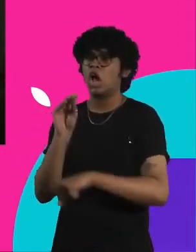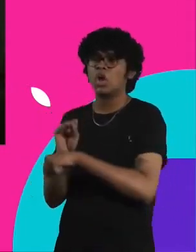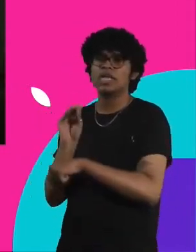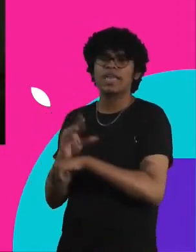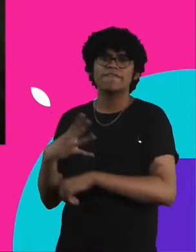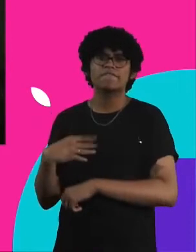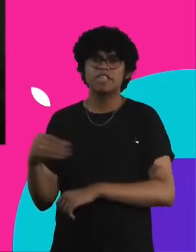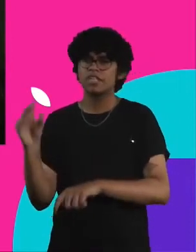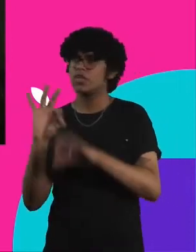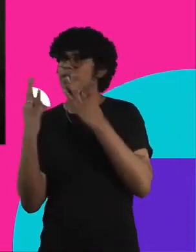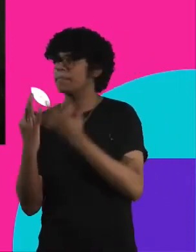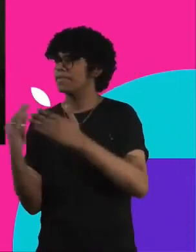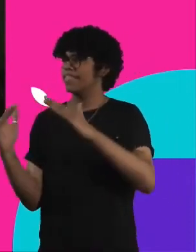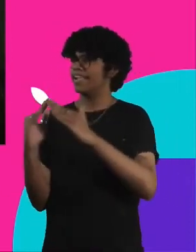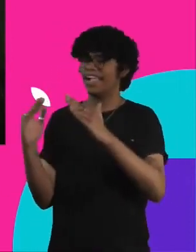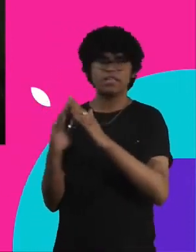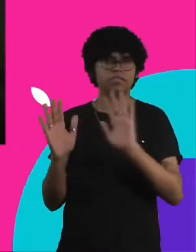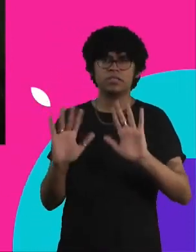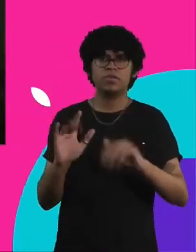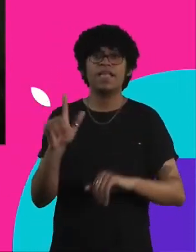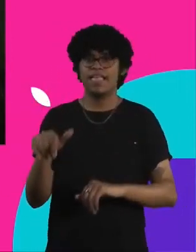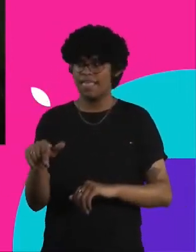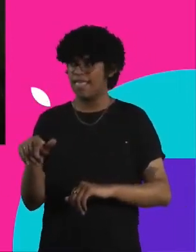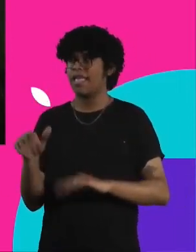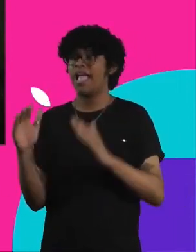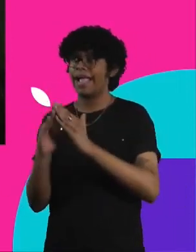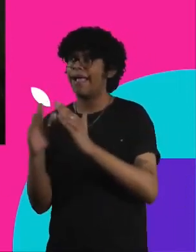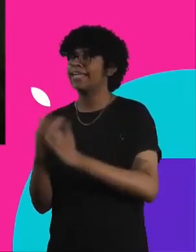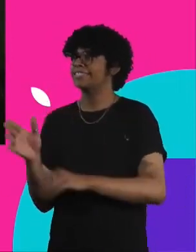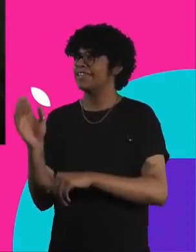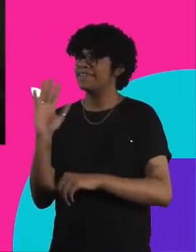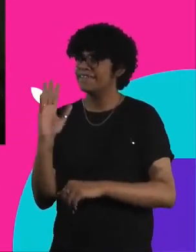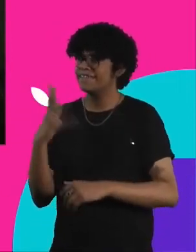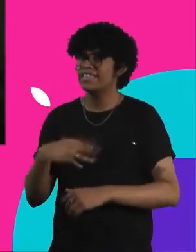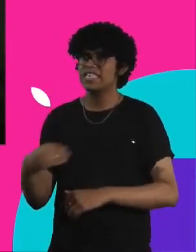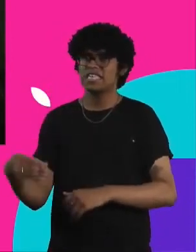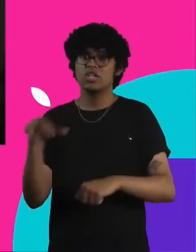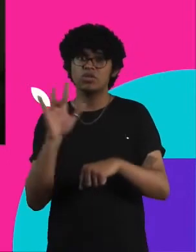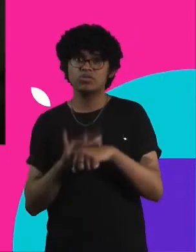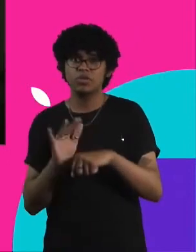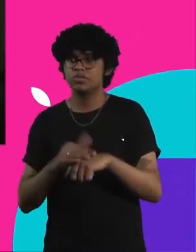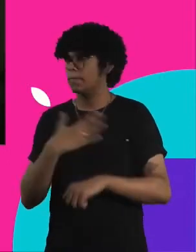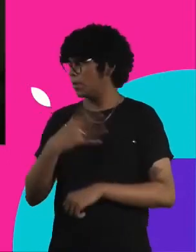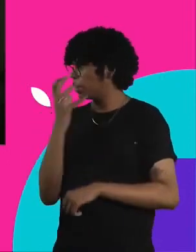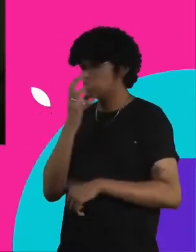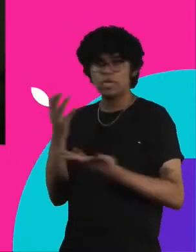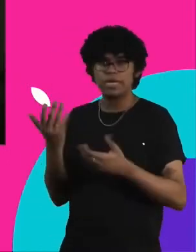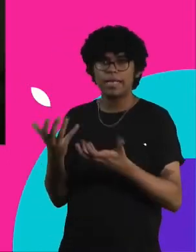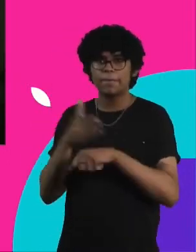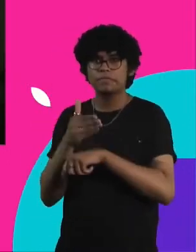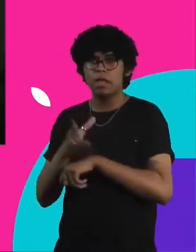com a família, com a casa. É o cuidado com o filho, com a família, com a casa, com os doentes. Meu cachorro quer participar. Com